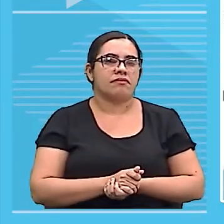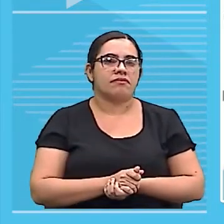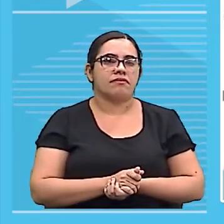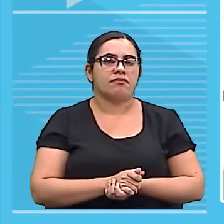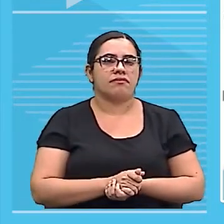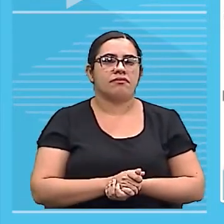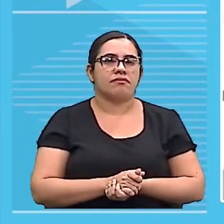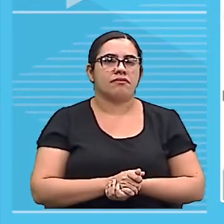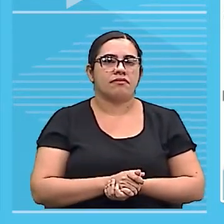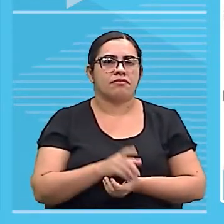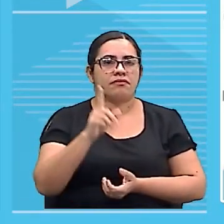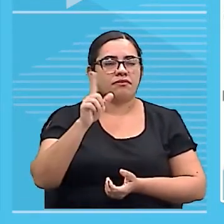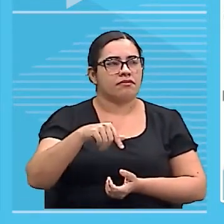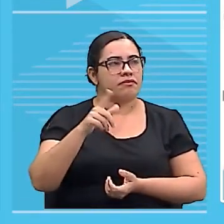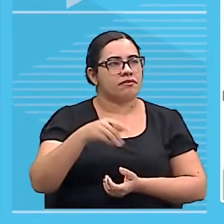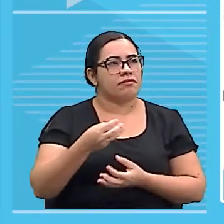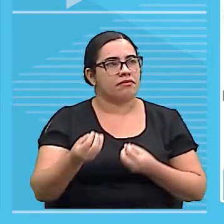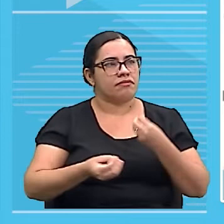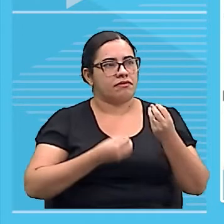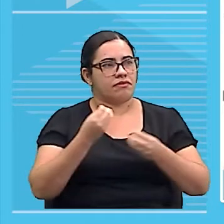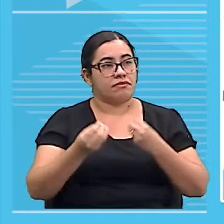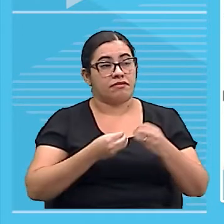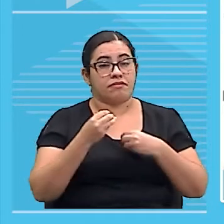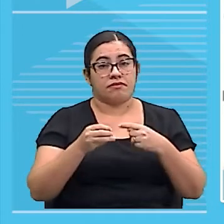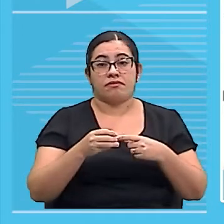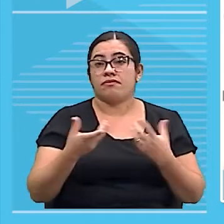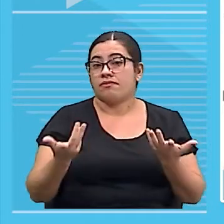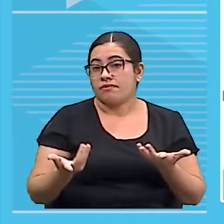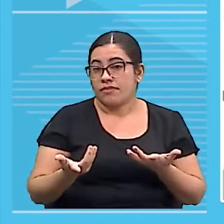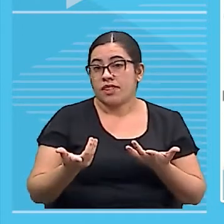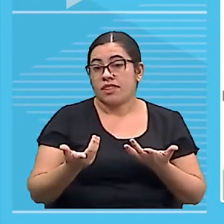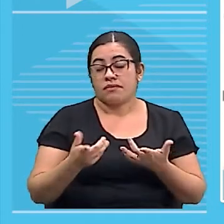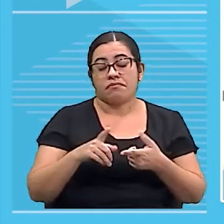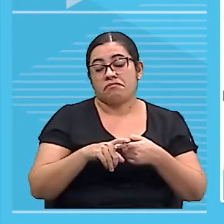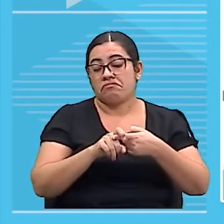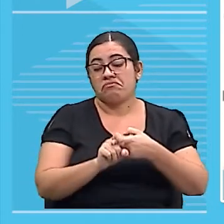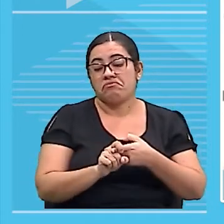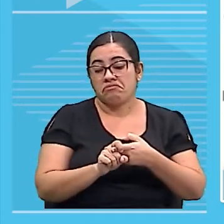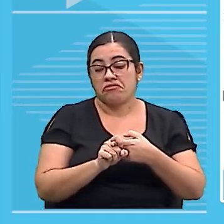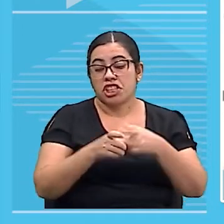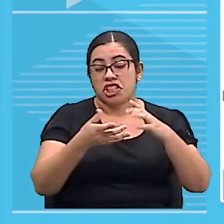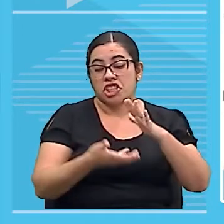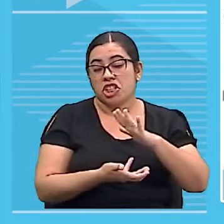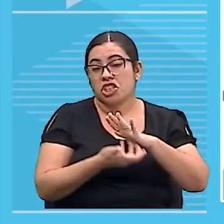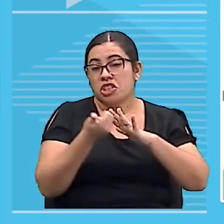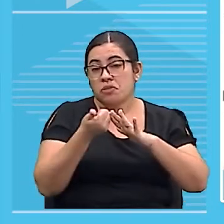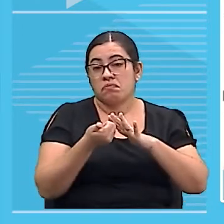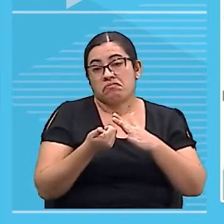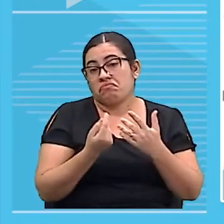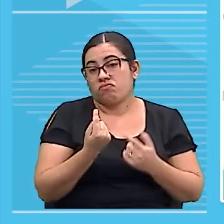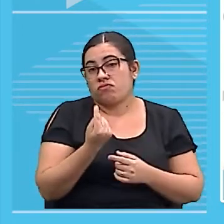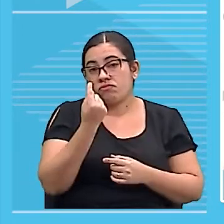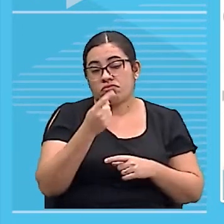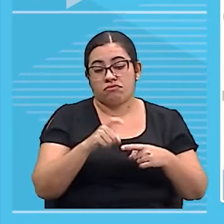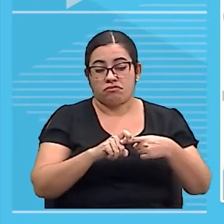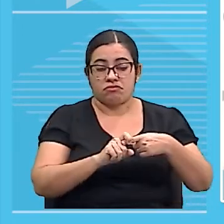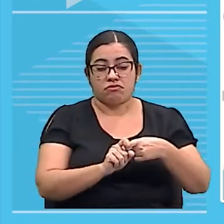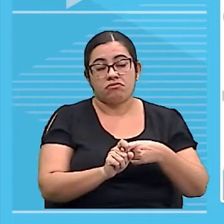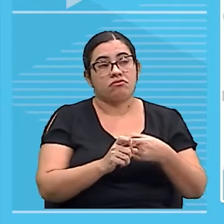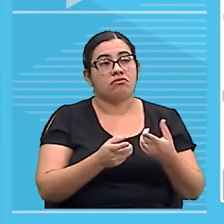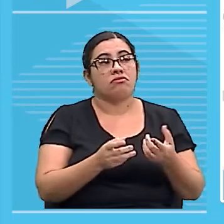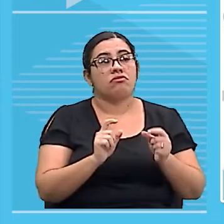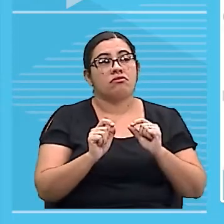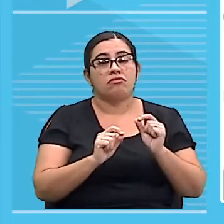é que o meu resistor for suprimido pelo menos um deles